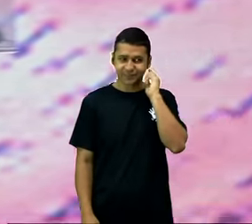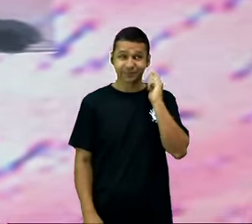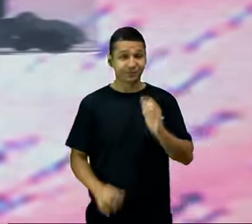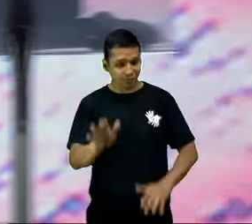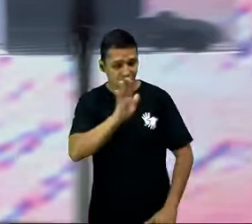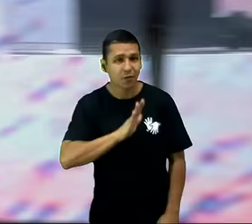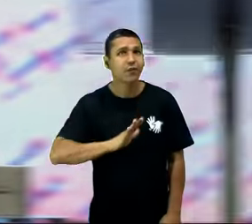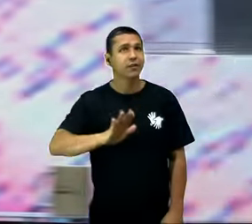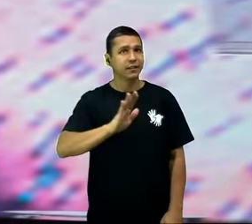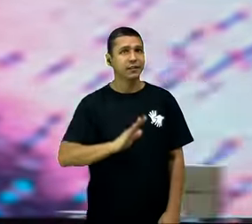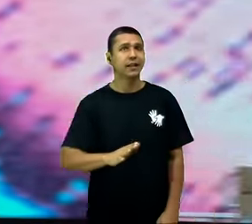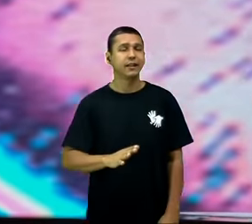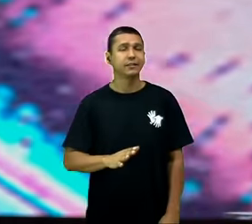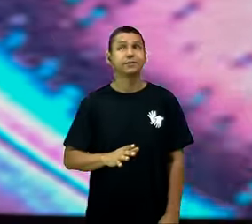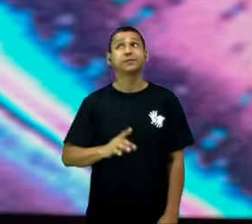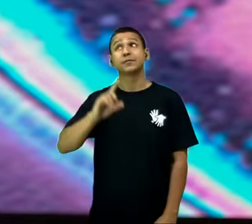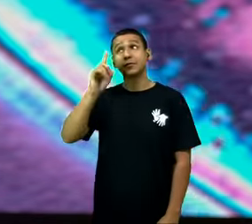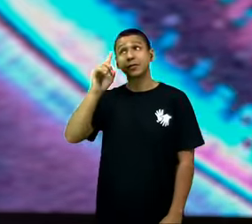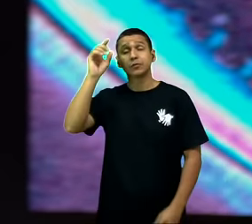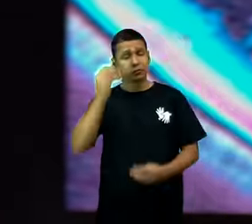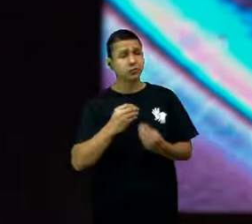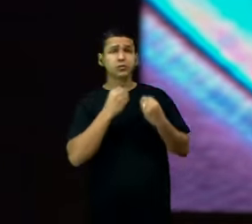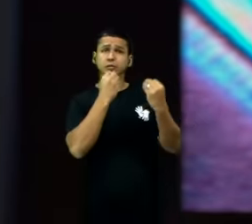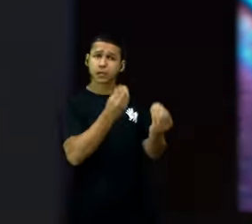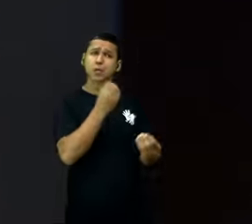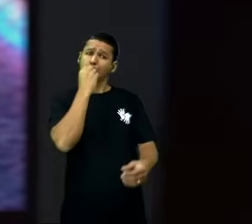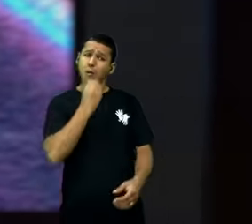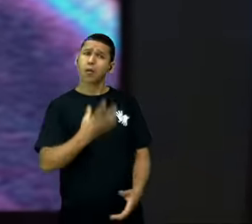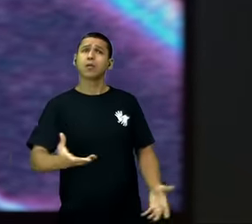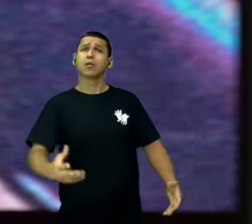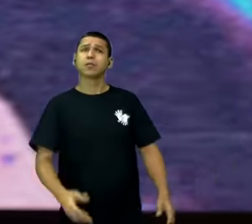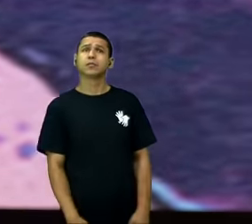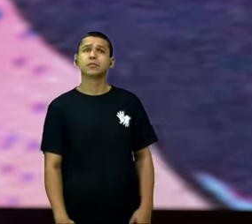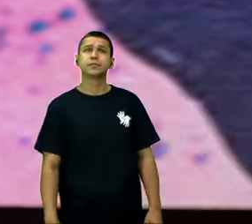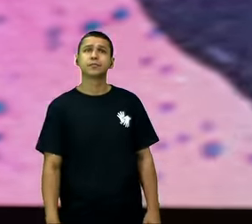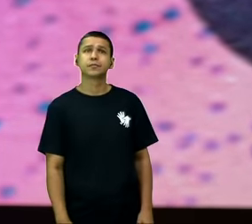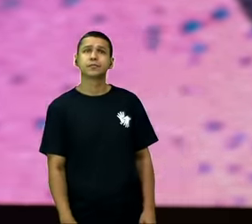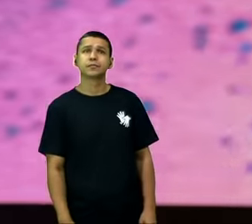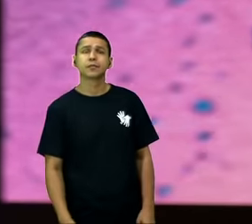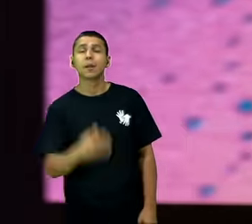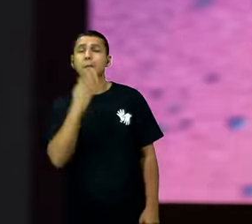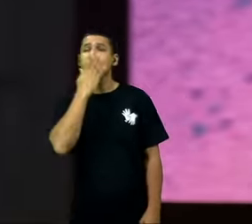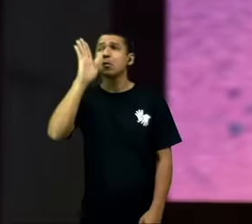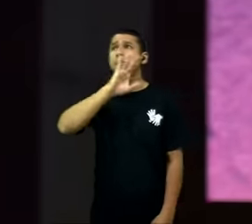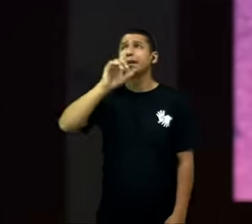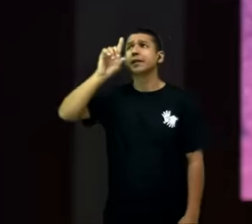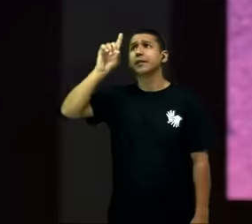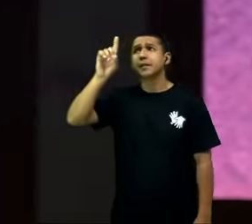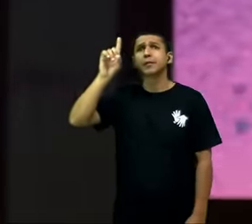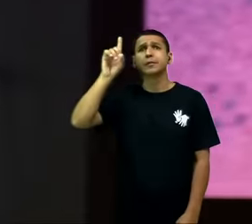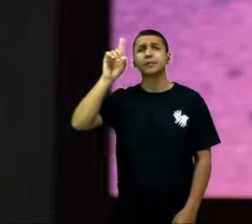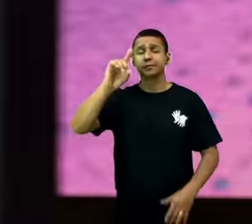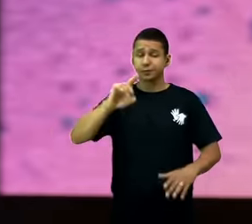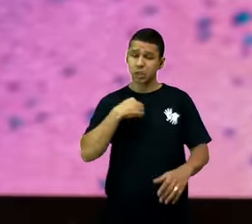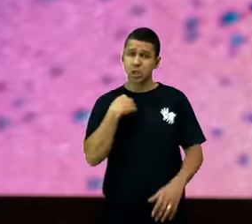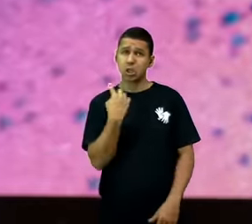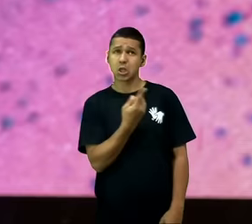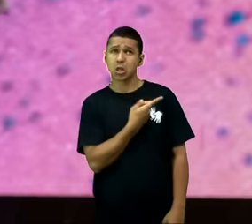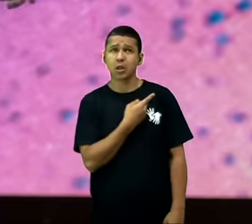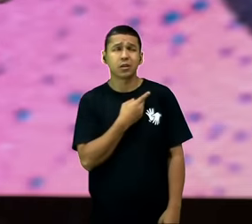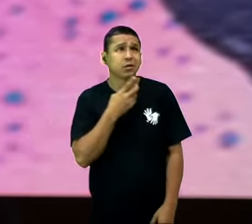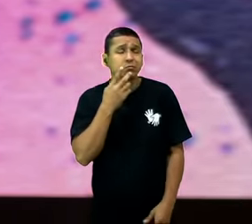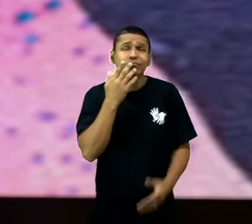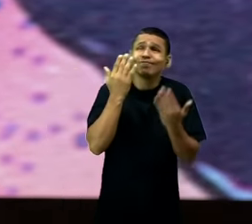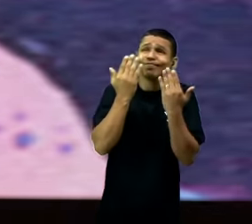Cuidado, coisa boa que Deus te deu, privilégio que Deus está te dando. Quem te deu? Promessa de Deus. Agora, a gente pega, sem perceber, a gente